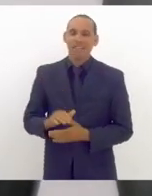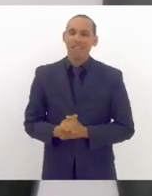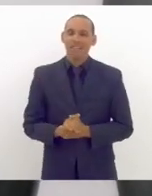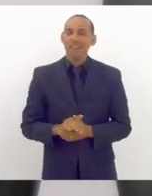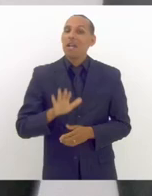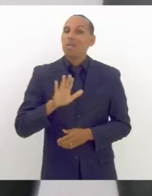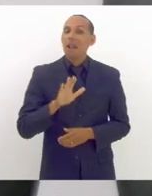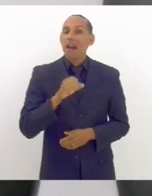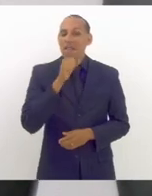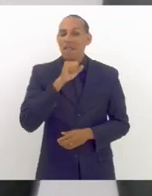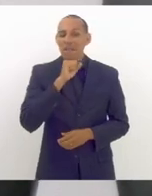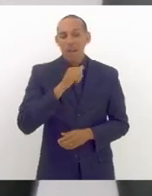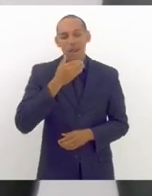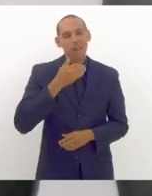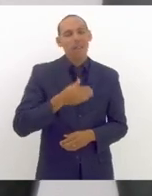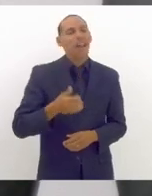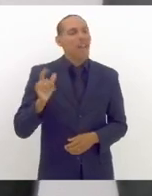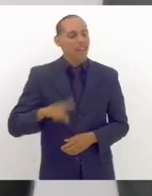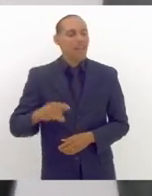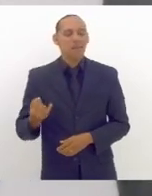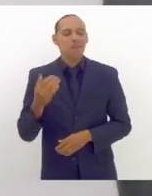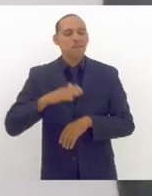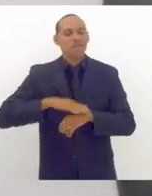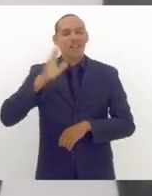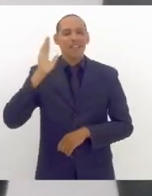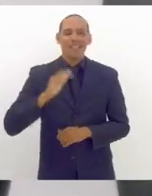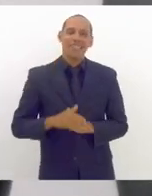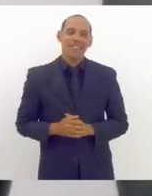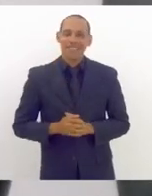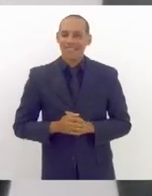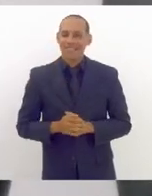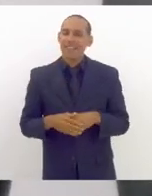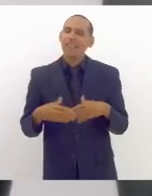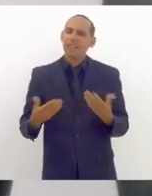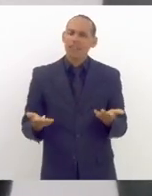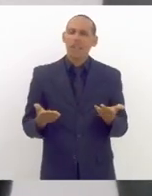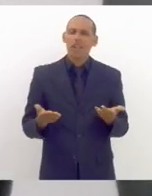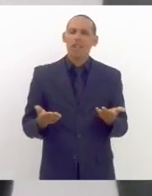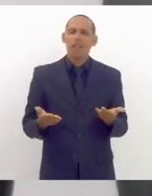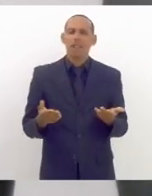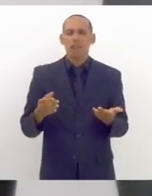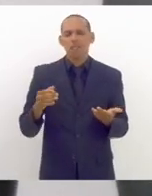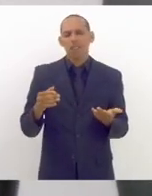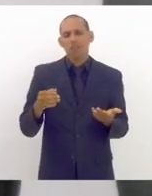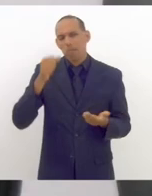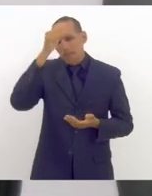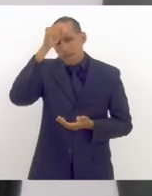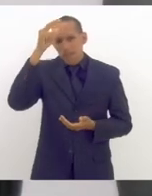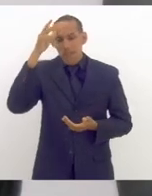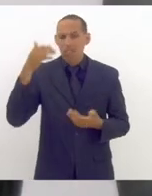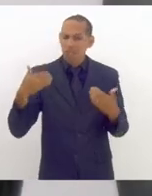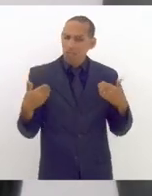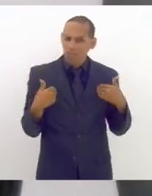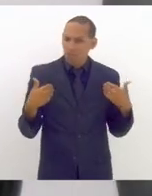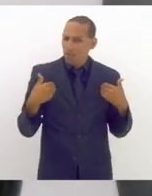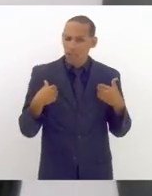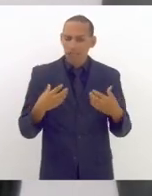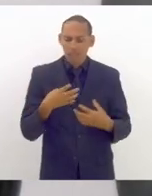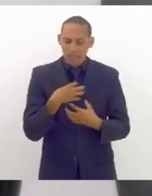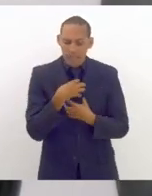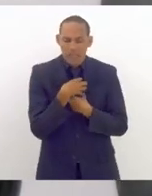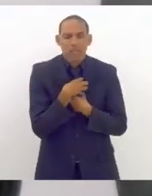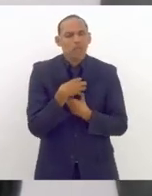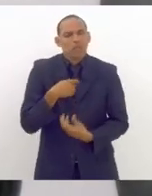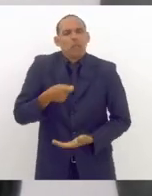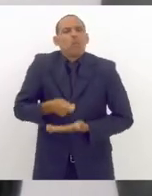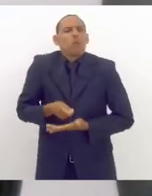as mais velhas são as mais importantes Então o Senhor Prefeito o que eu me senti na obrigação